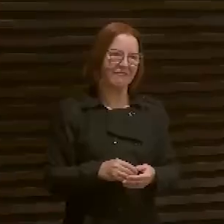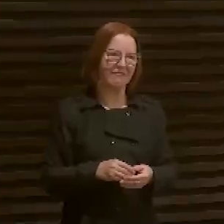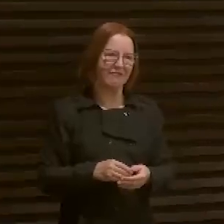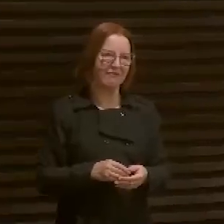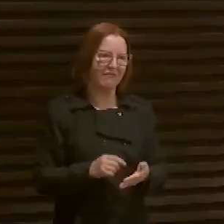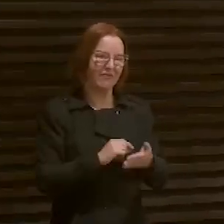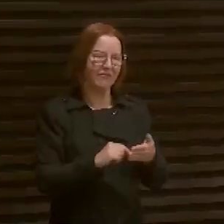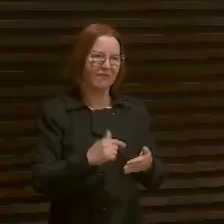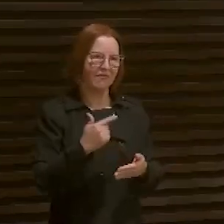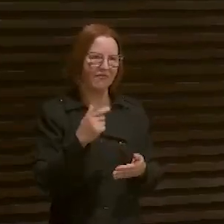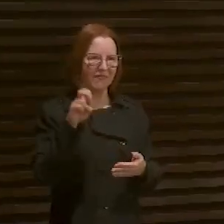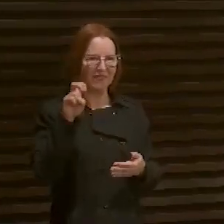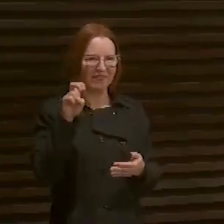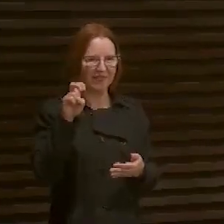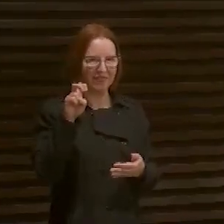Versículo 25.